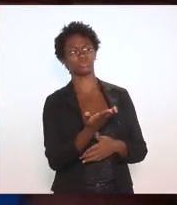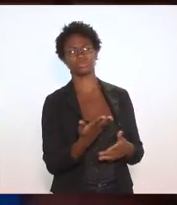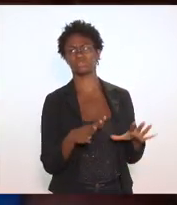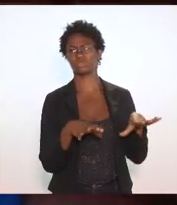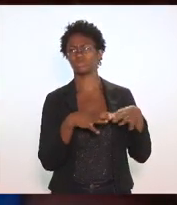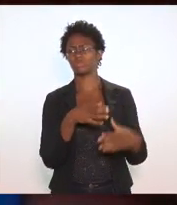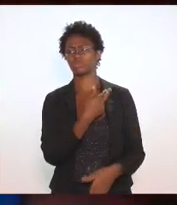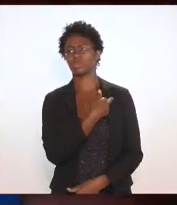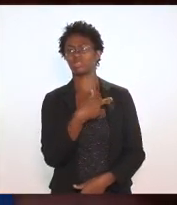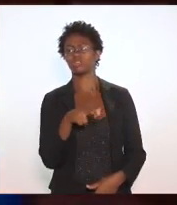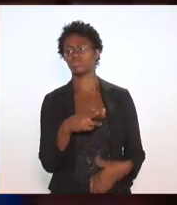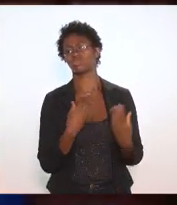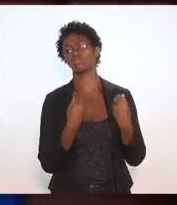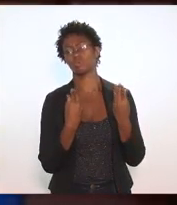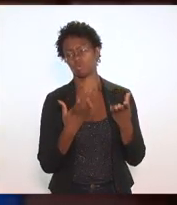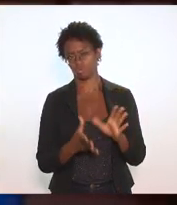religioso